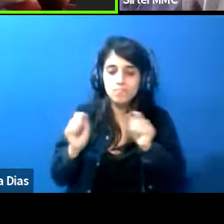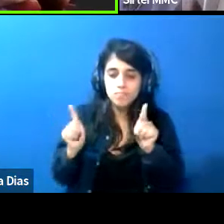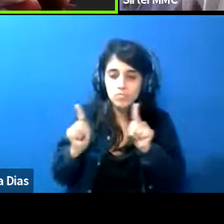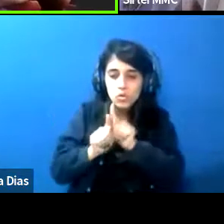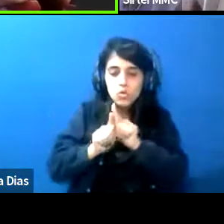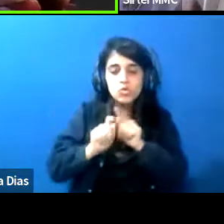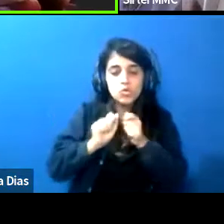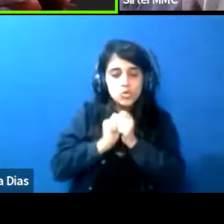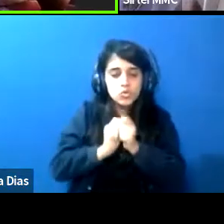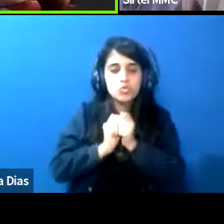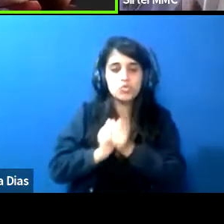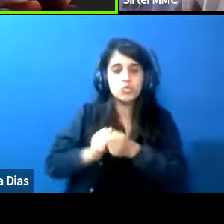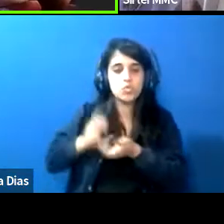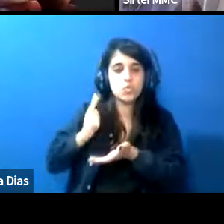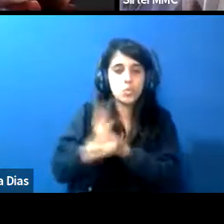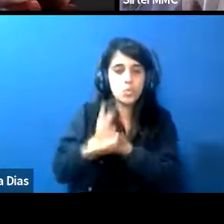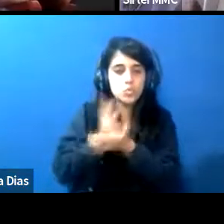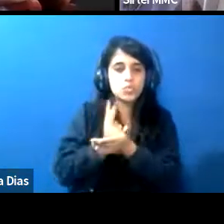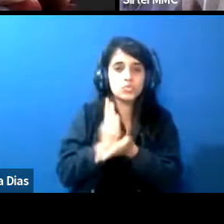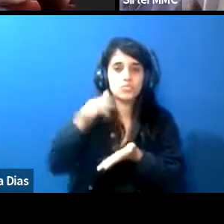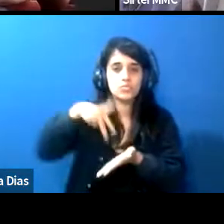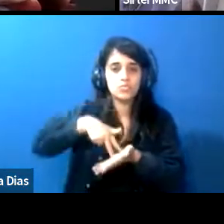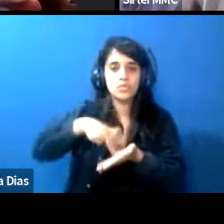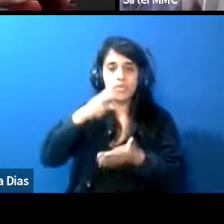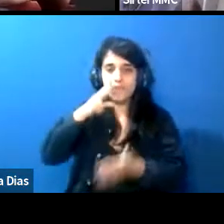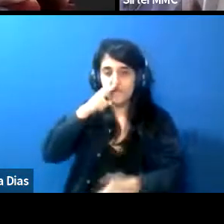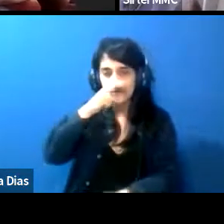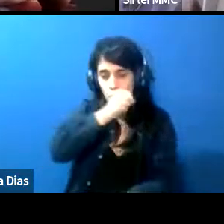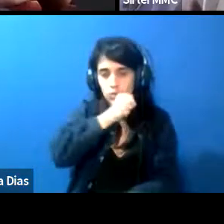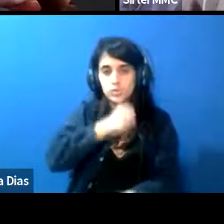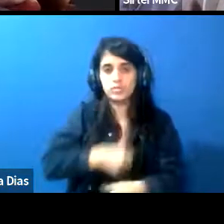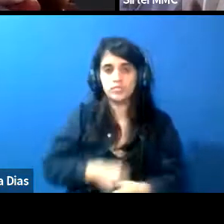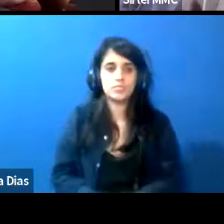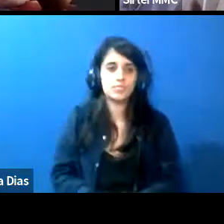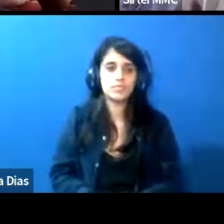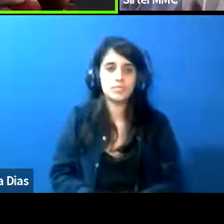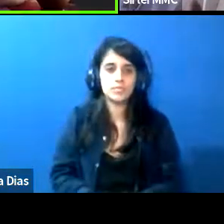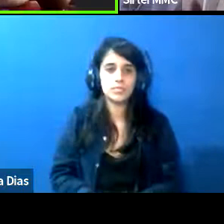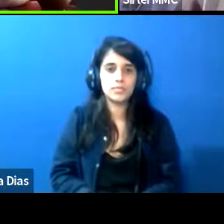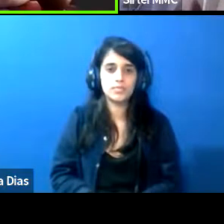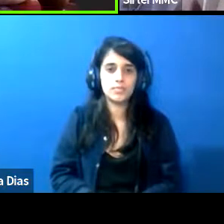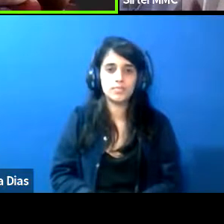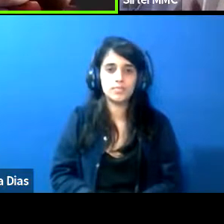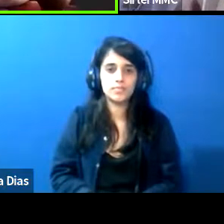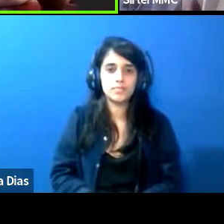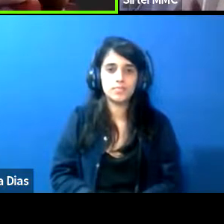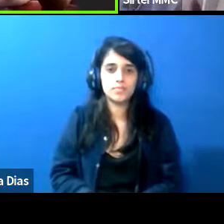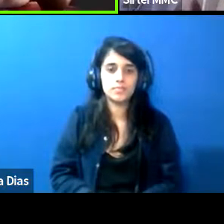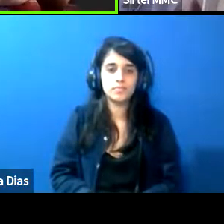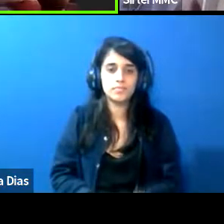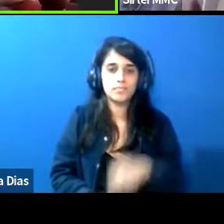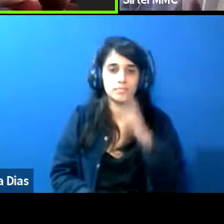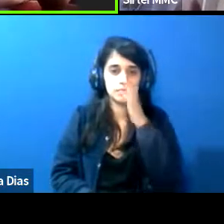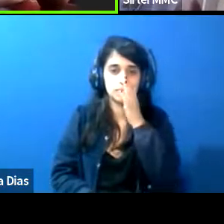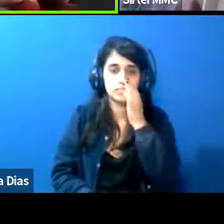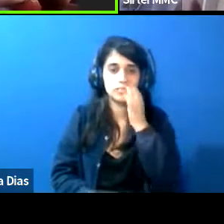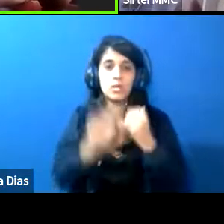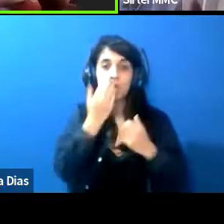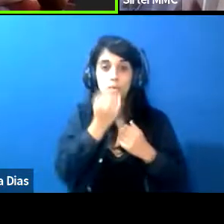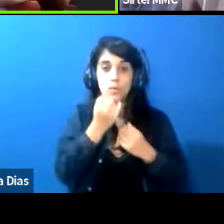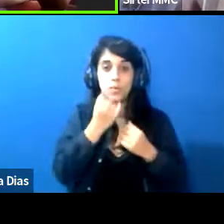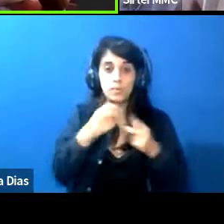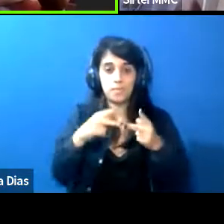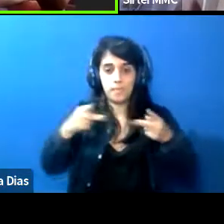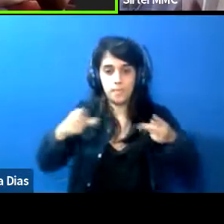existindo. Um abraço a todos e a todas, e comida no prato e vacina no braço para todos